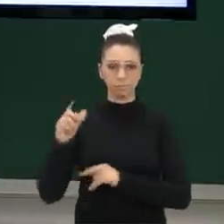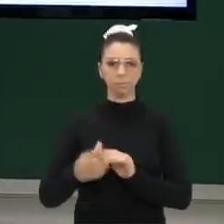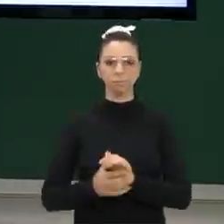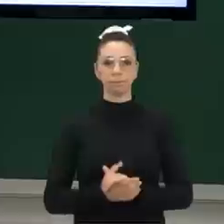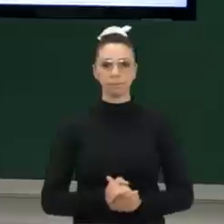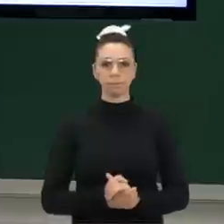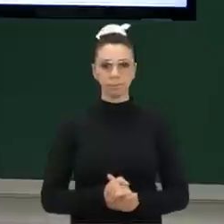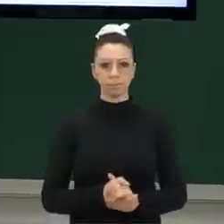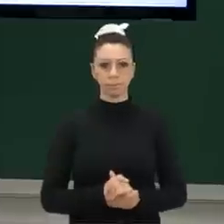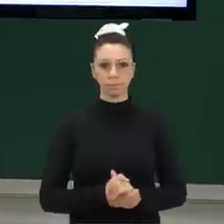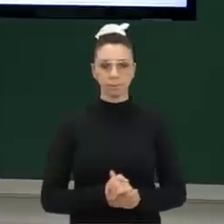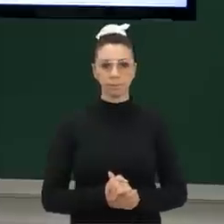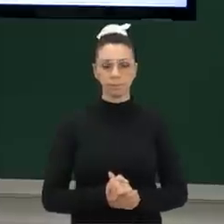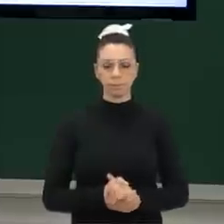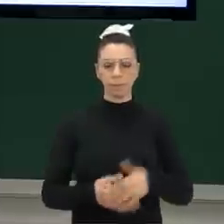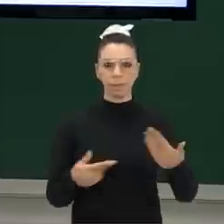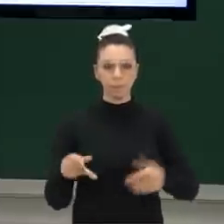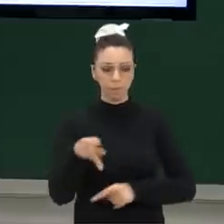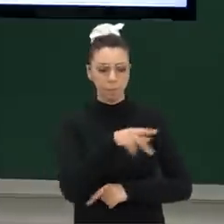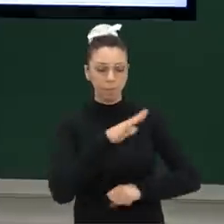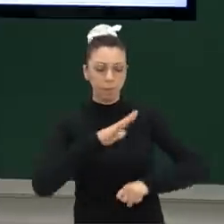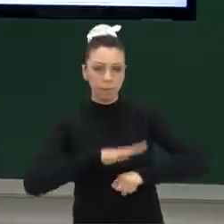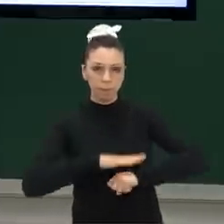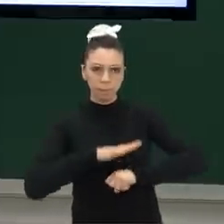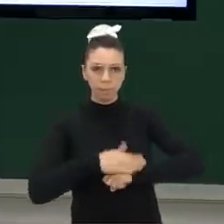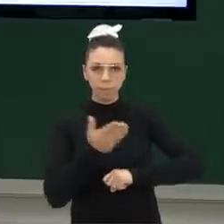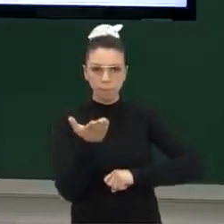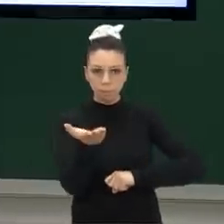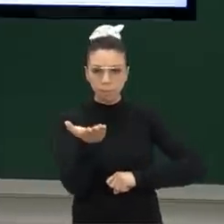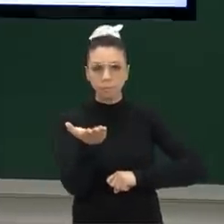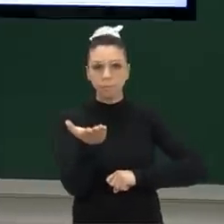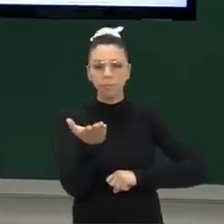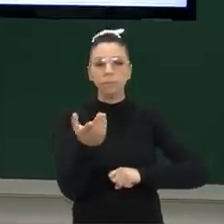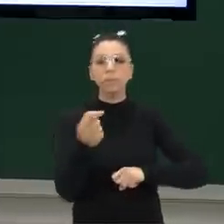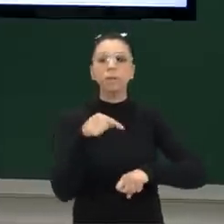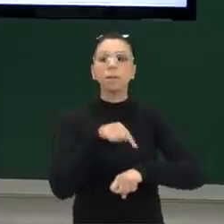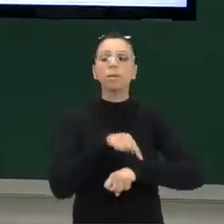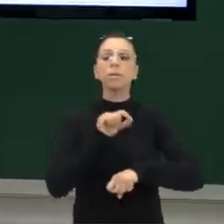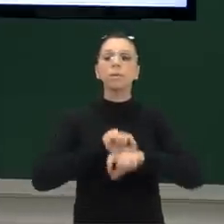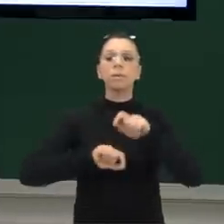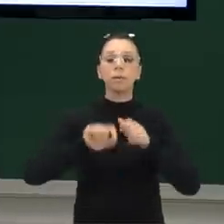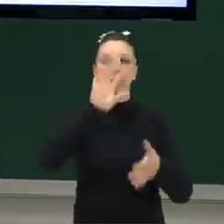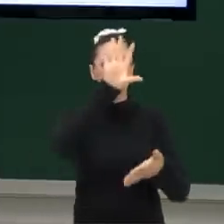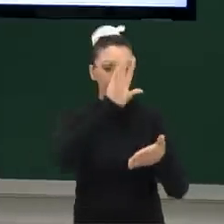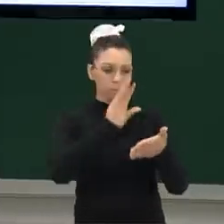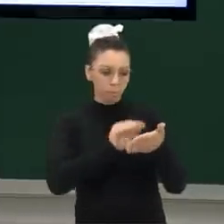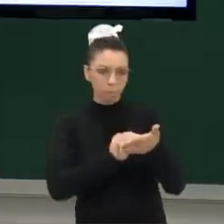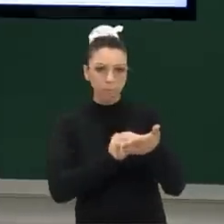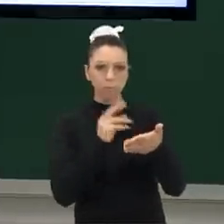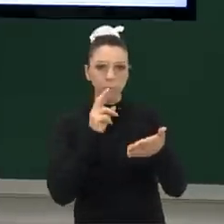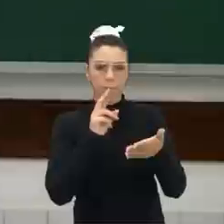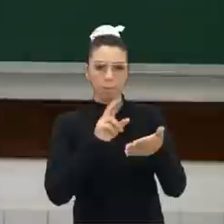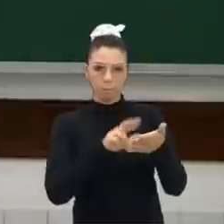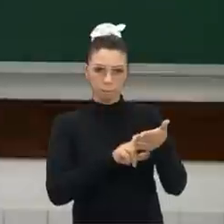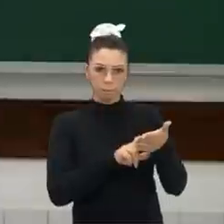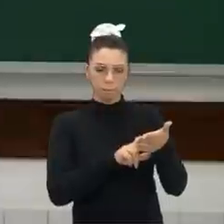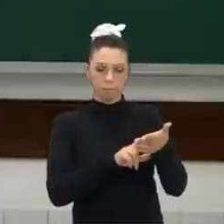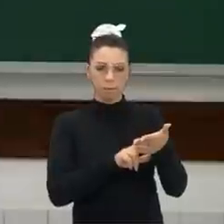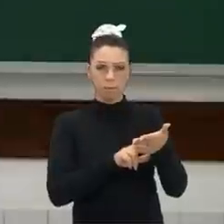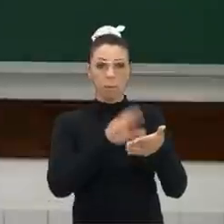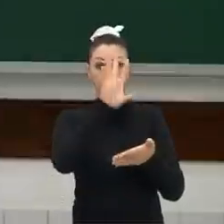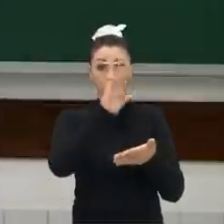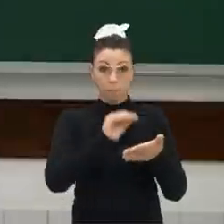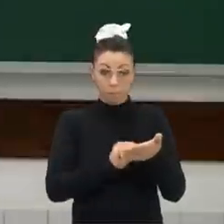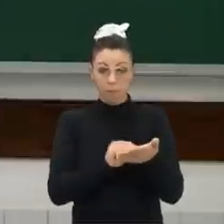attic. A teacher vai deixar um tempo para vocês copiarem essas palavrinhas no caderno. Lembrem que